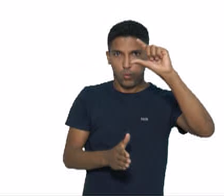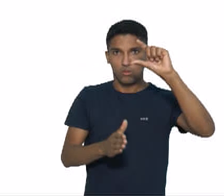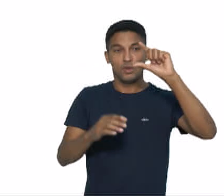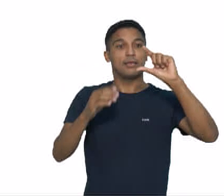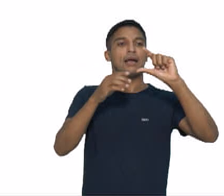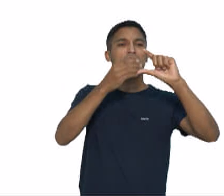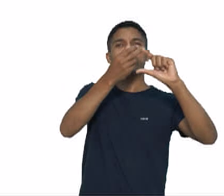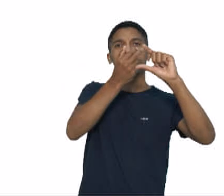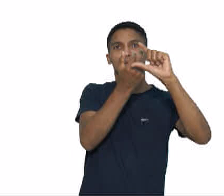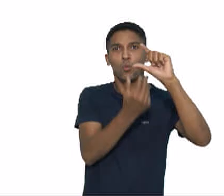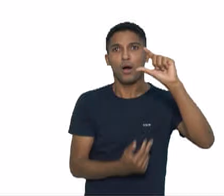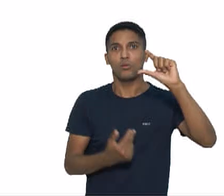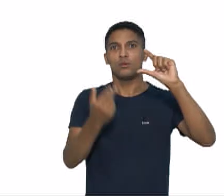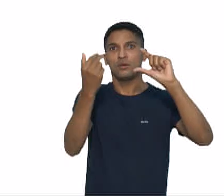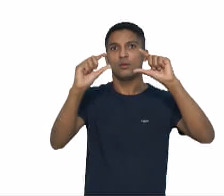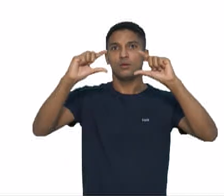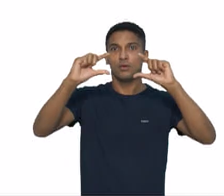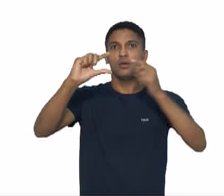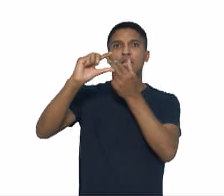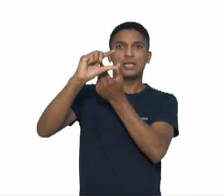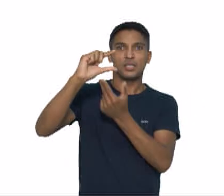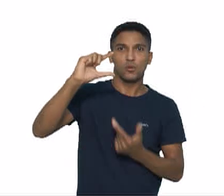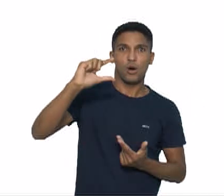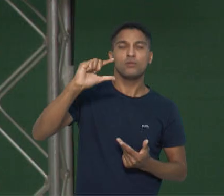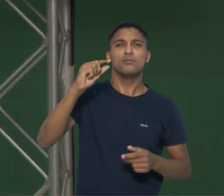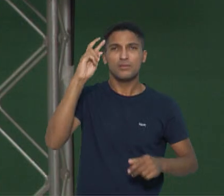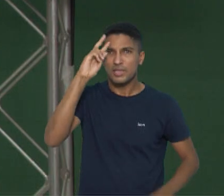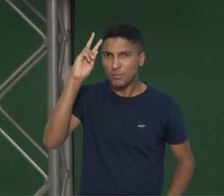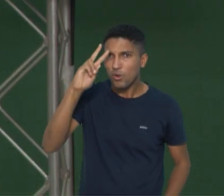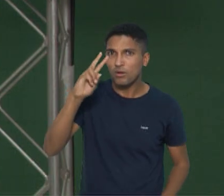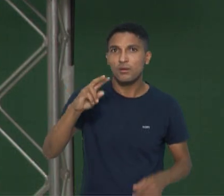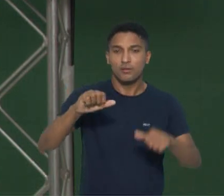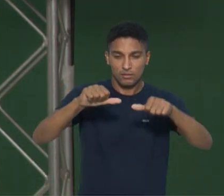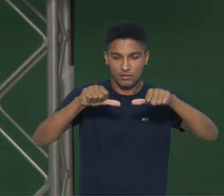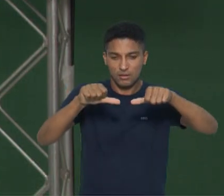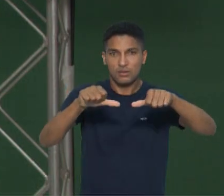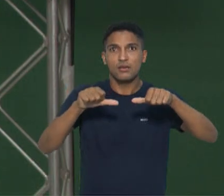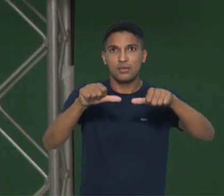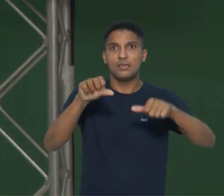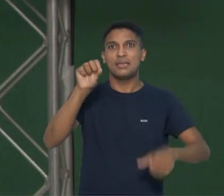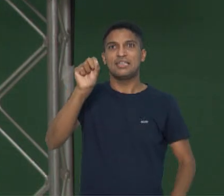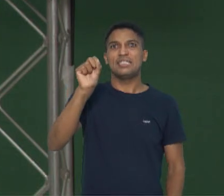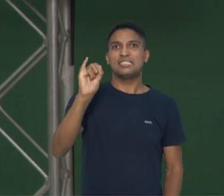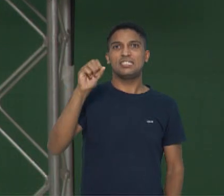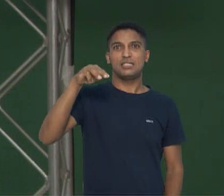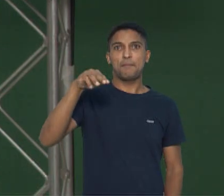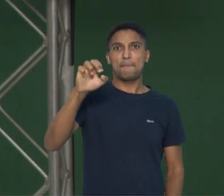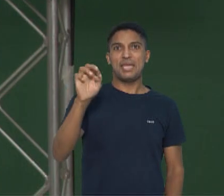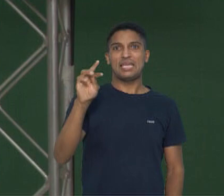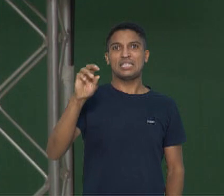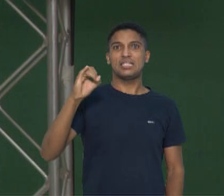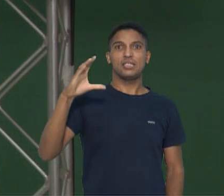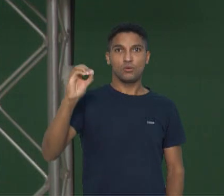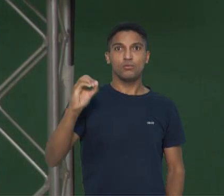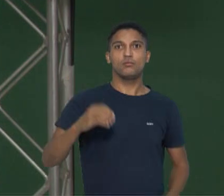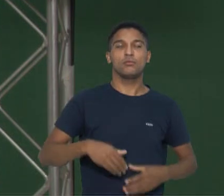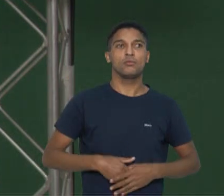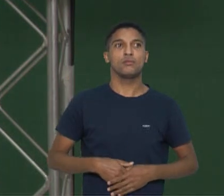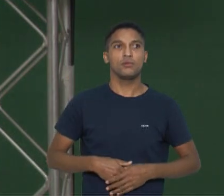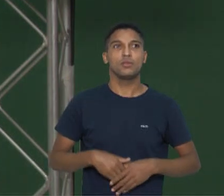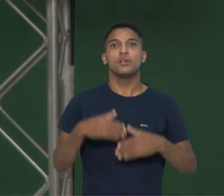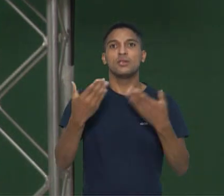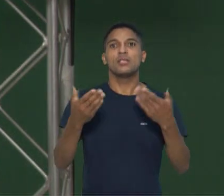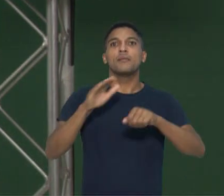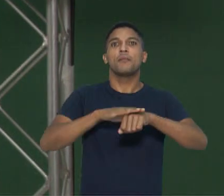outro, certo? Ficou lembrado assim? Entenderam? Legal. Olha só, e o que nós temos mais aqui?